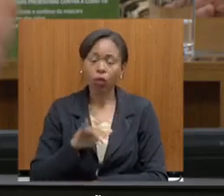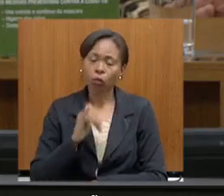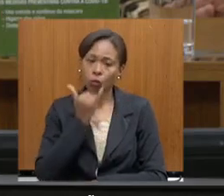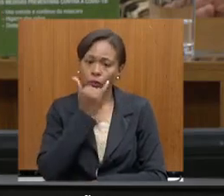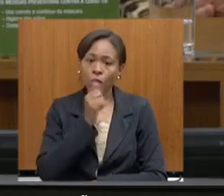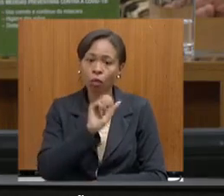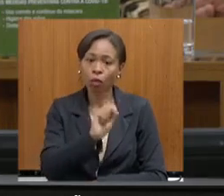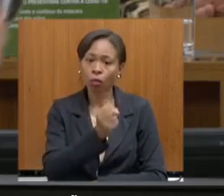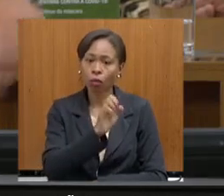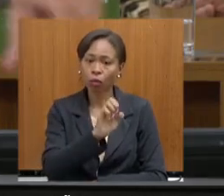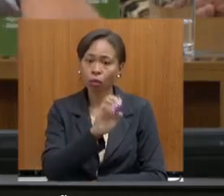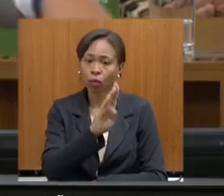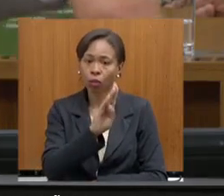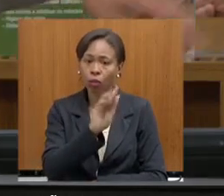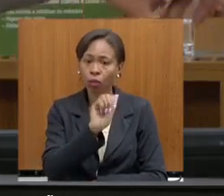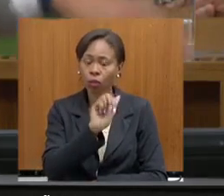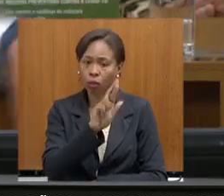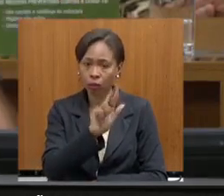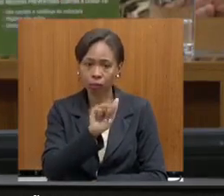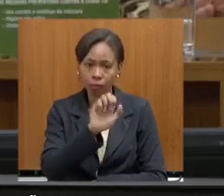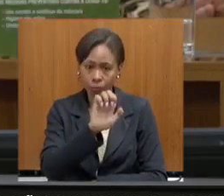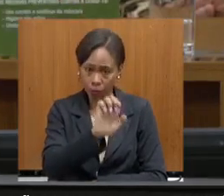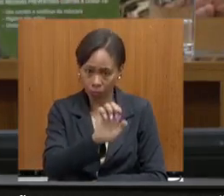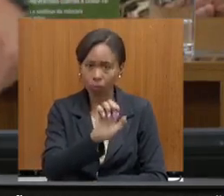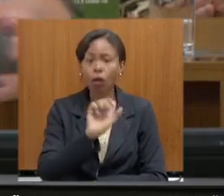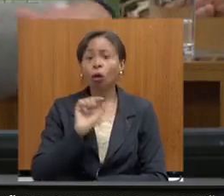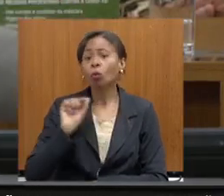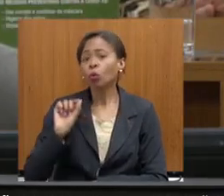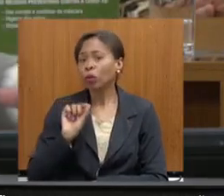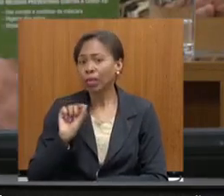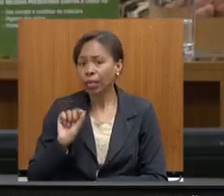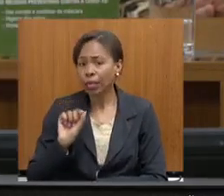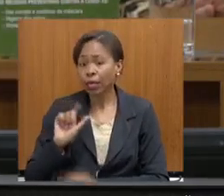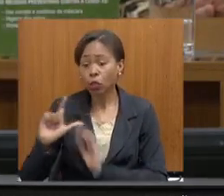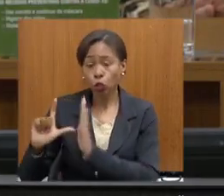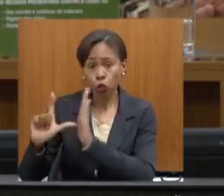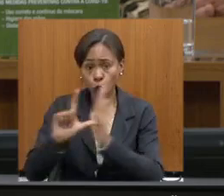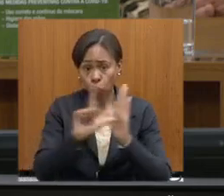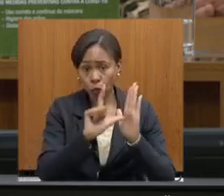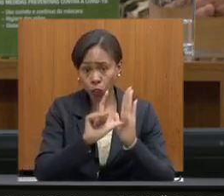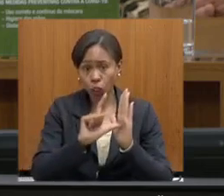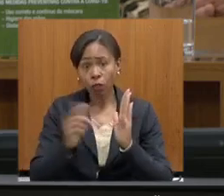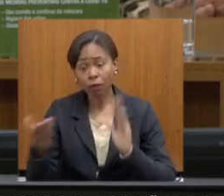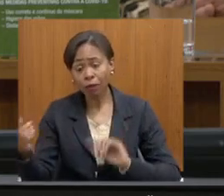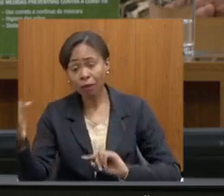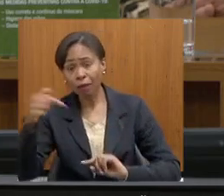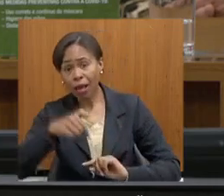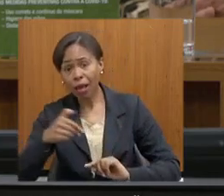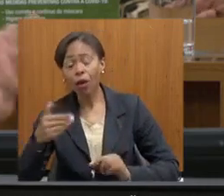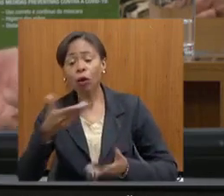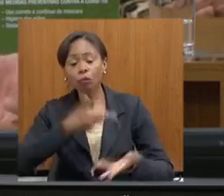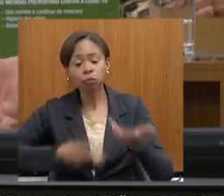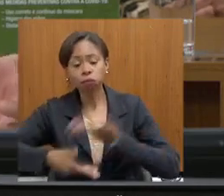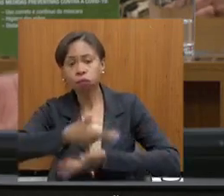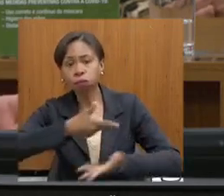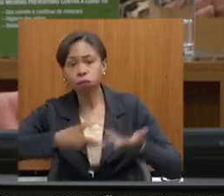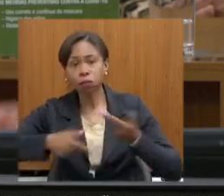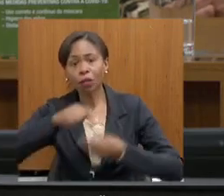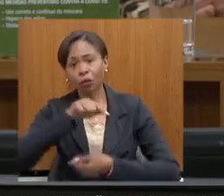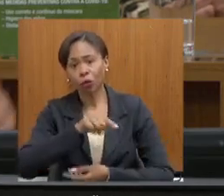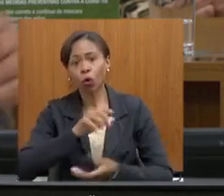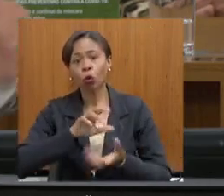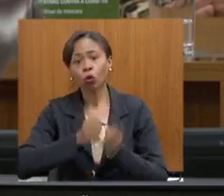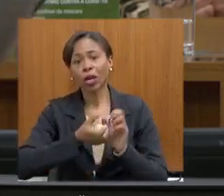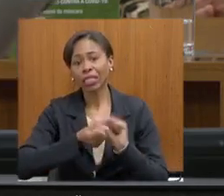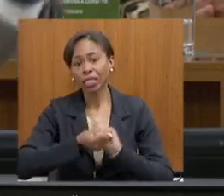para fazer circuitos com os artesãos de Minas Gerais em vez da gente pegar o